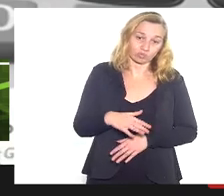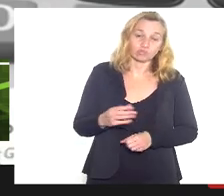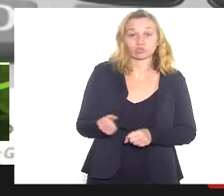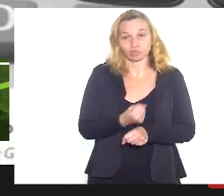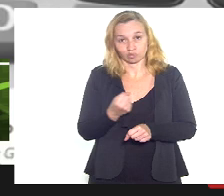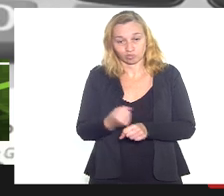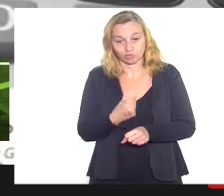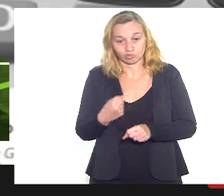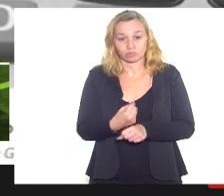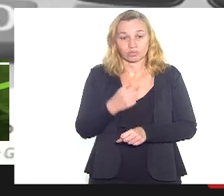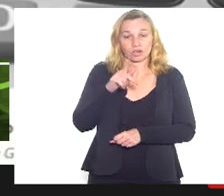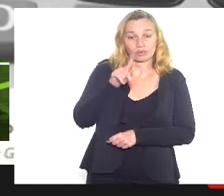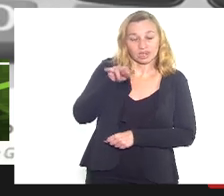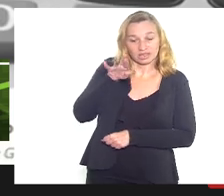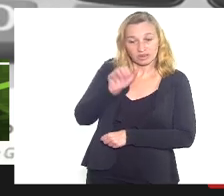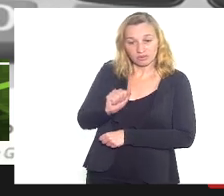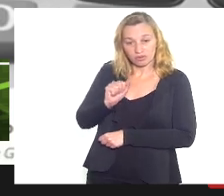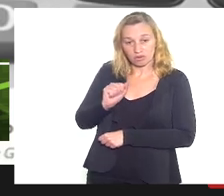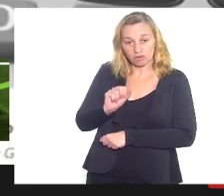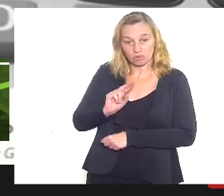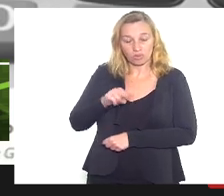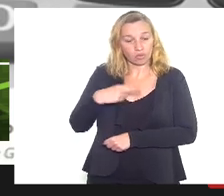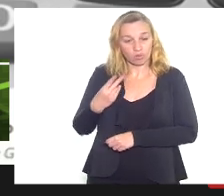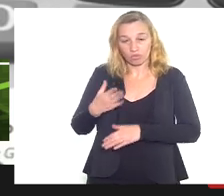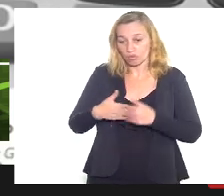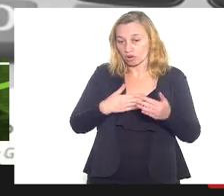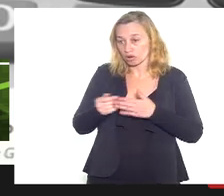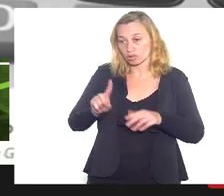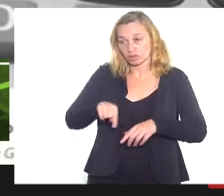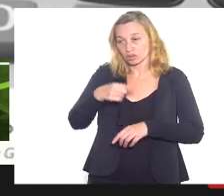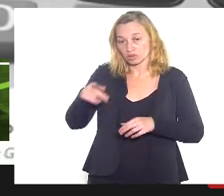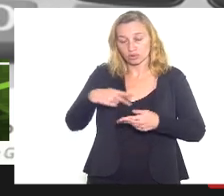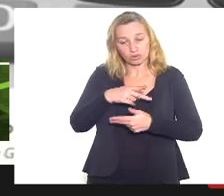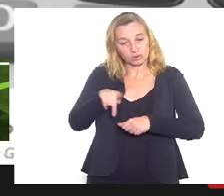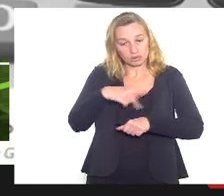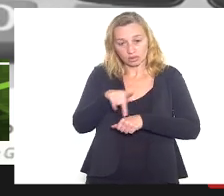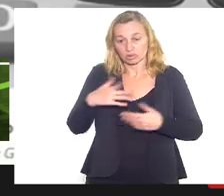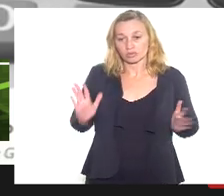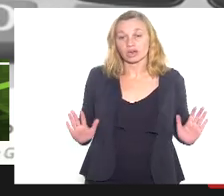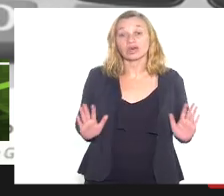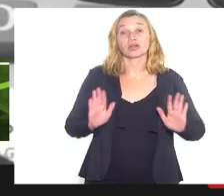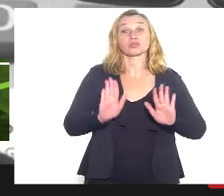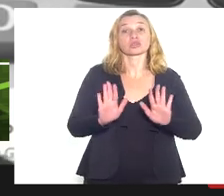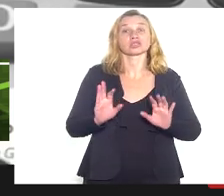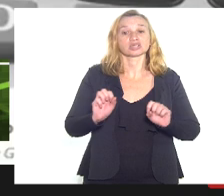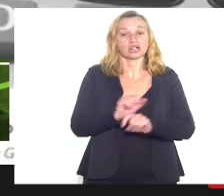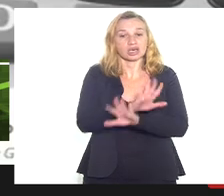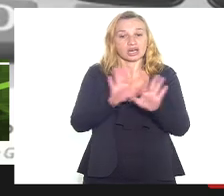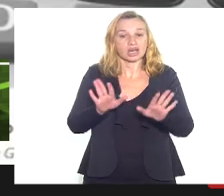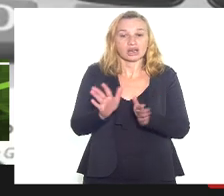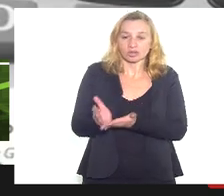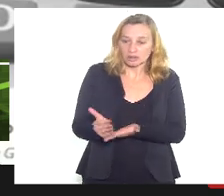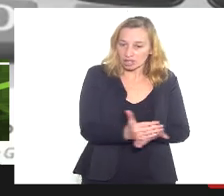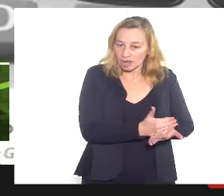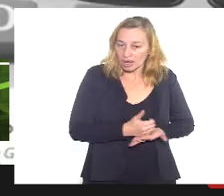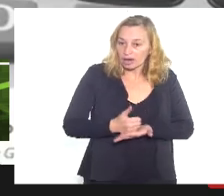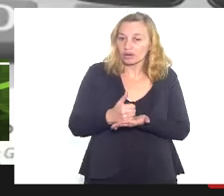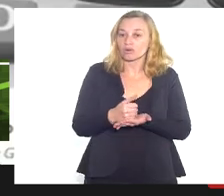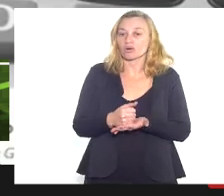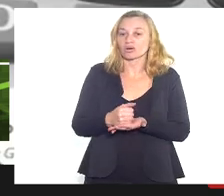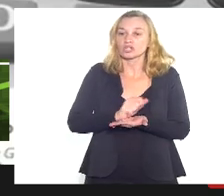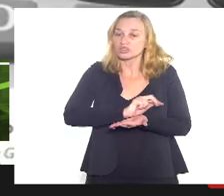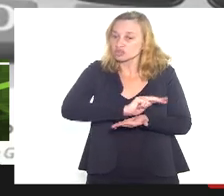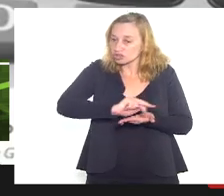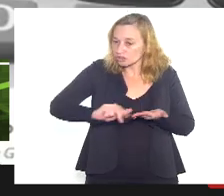construção de plataformas ou de módulos no país. Então, é importante deixar isso claro. A empresa recolhe, como já recolheu